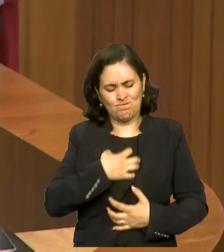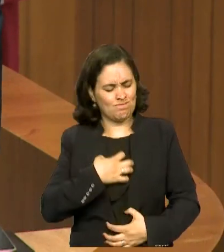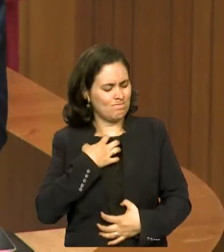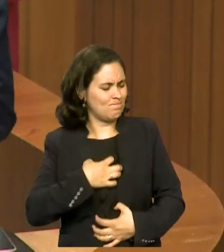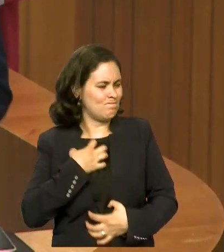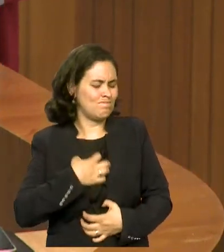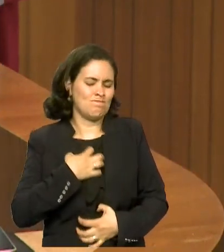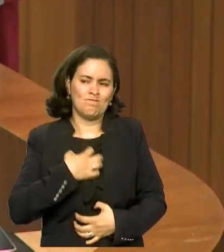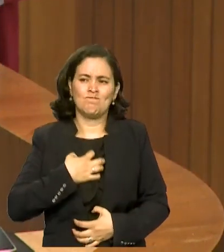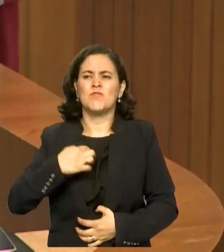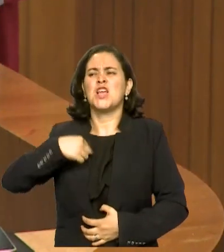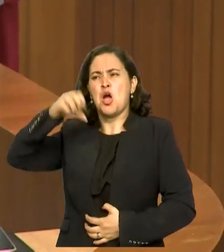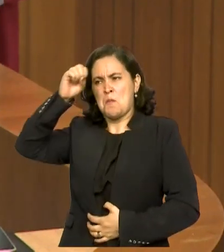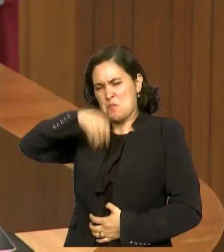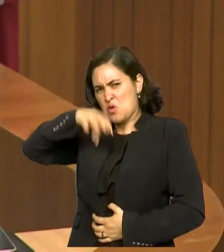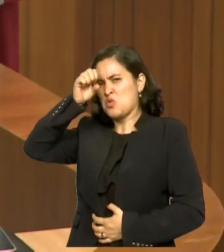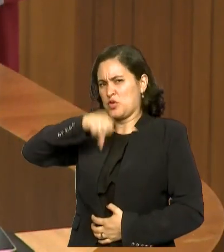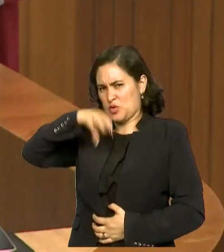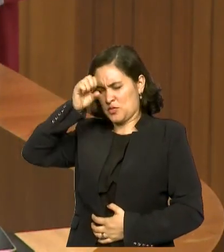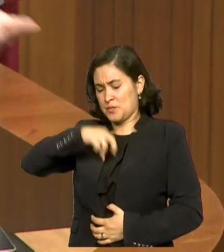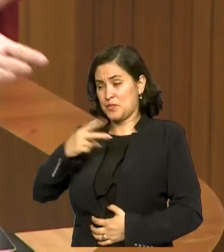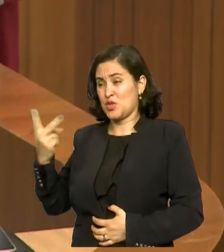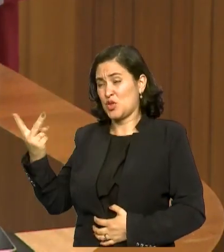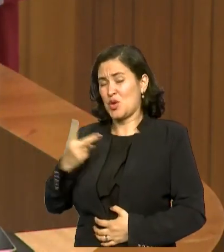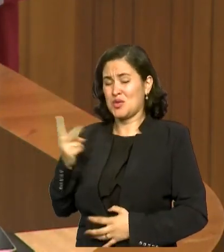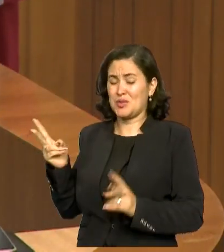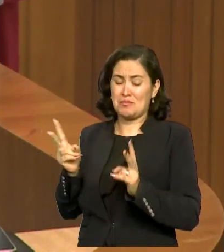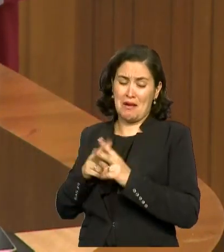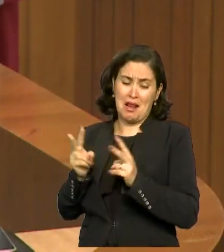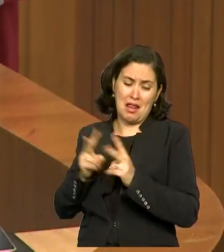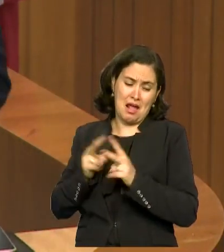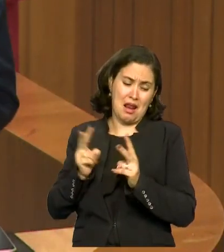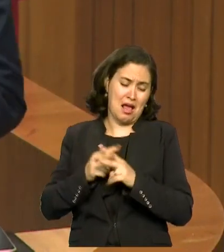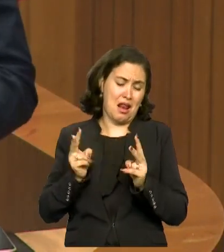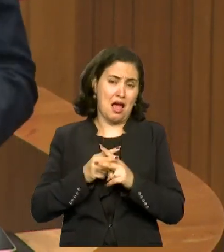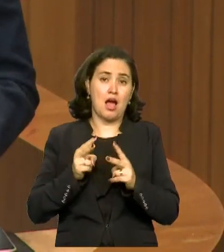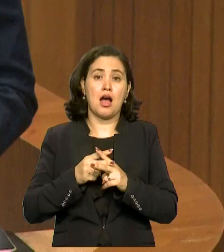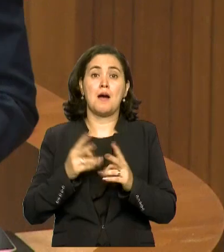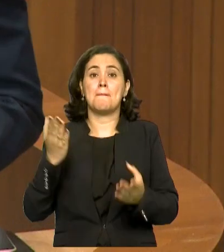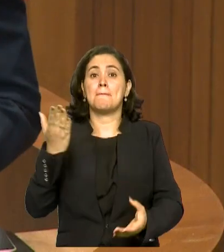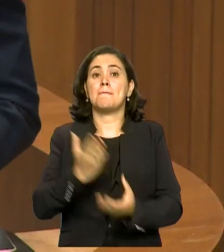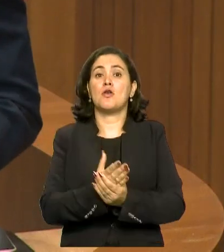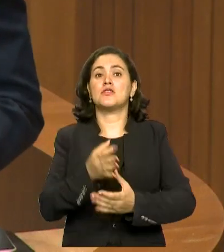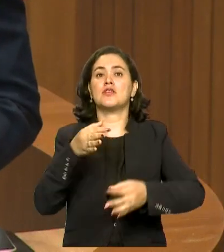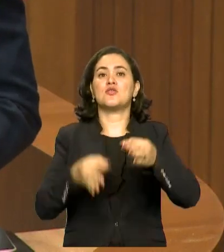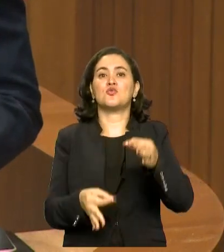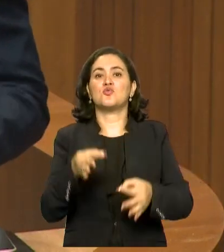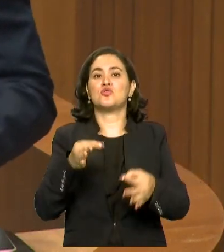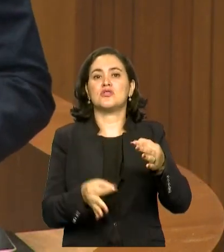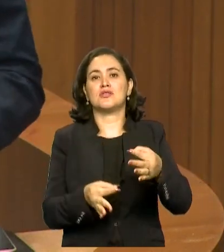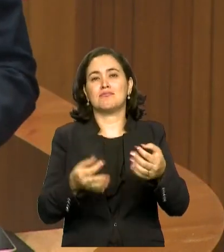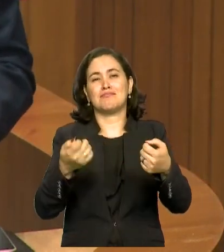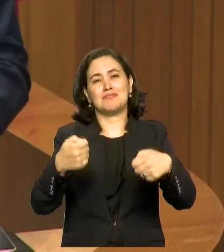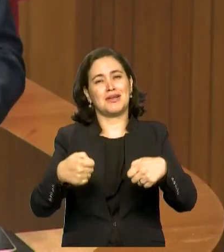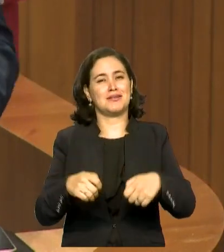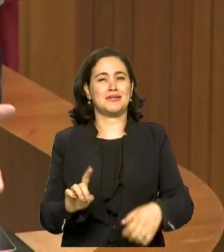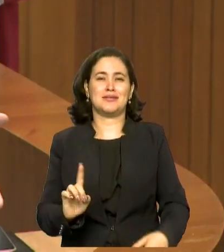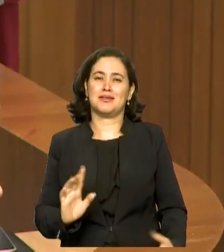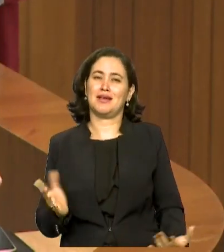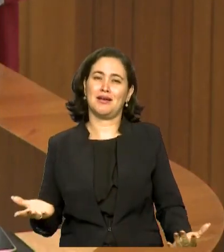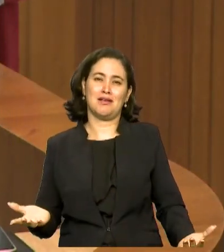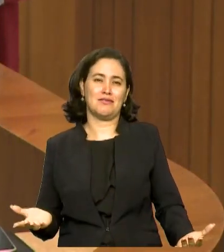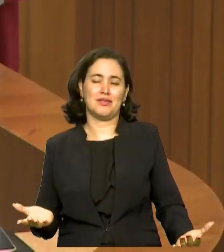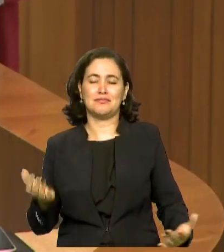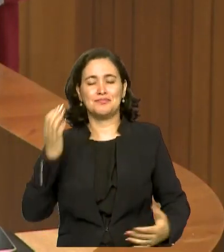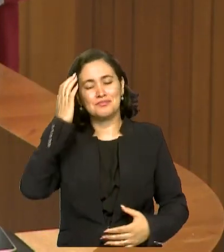com ele. E aí nós terminamos nos interpelando judicialmente sem qualquer necessidade. E aqui fica o